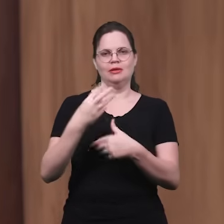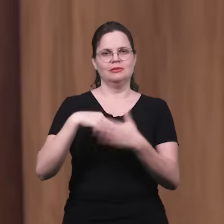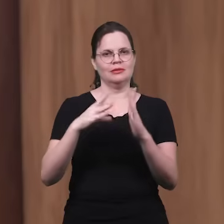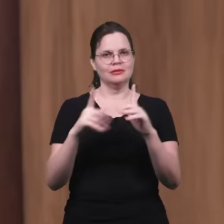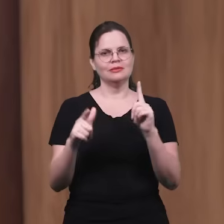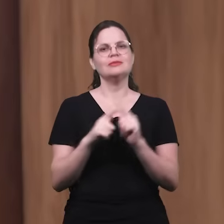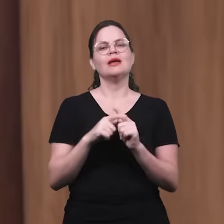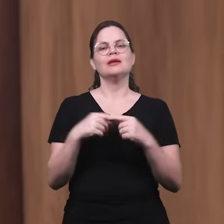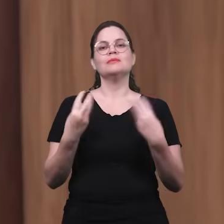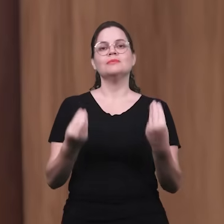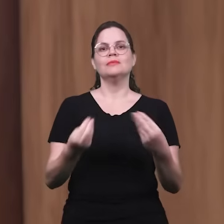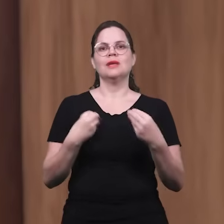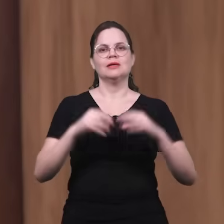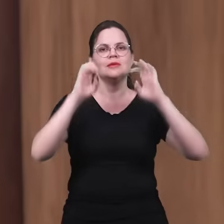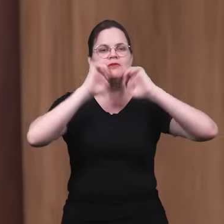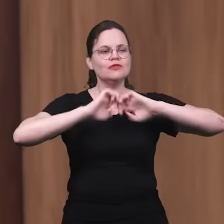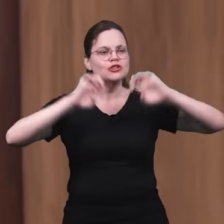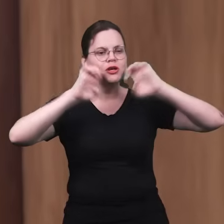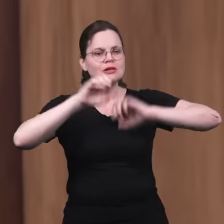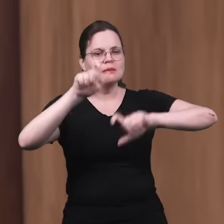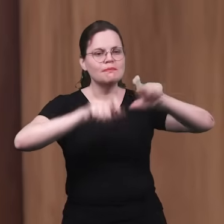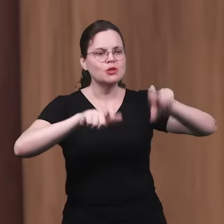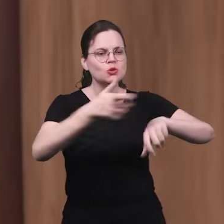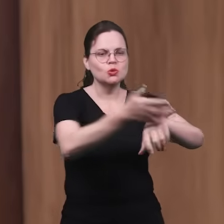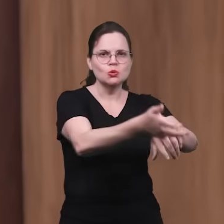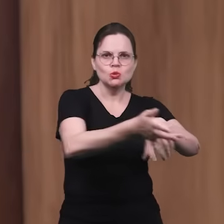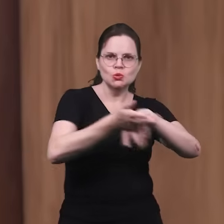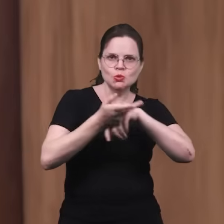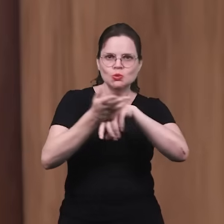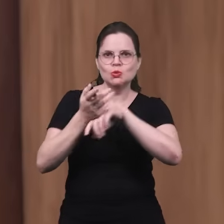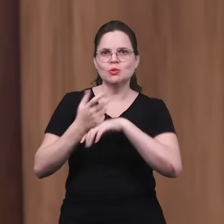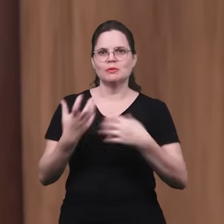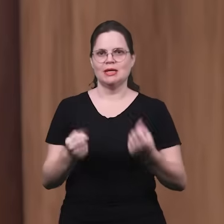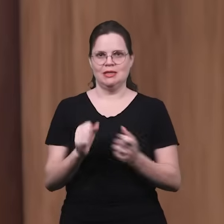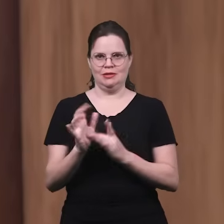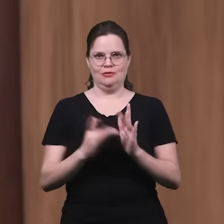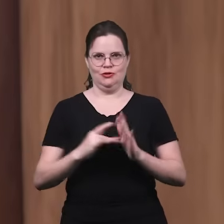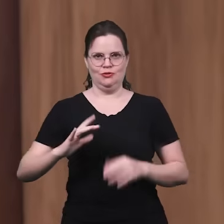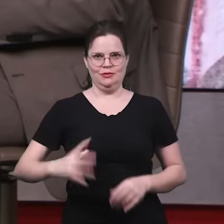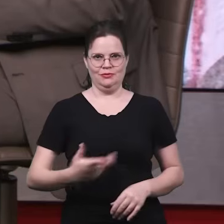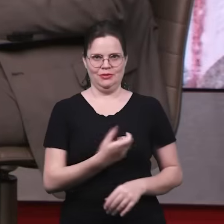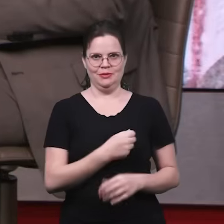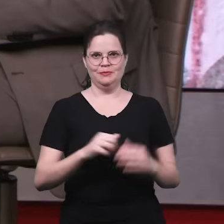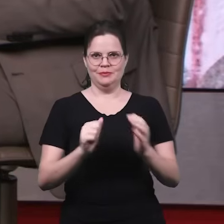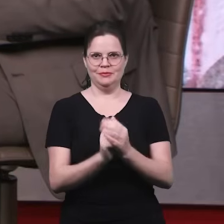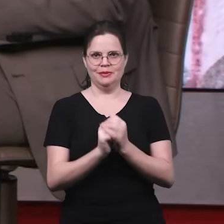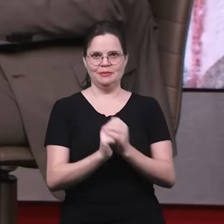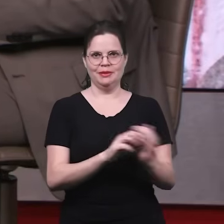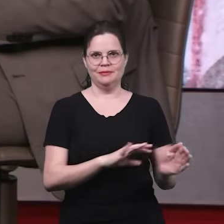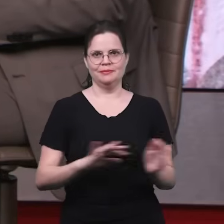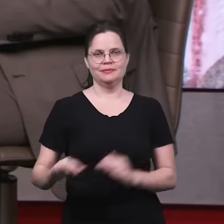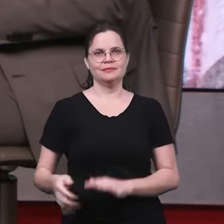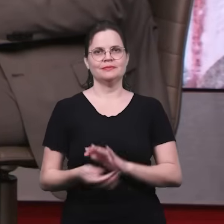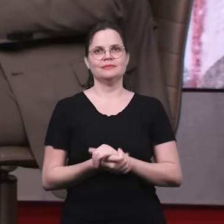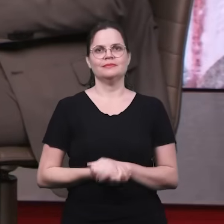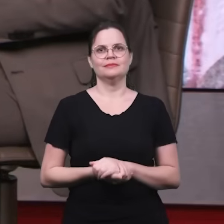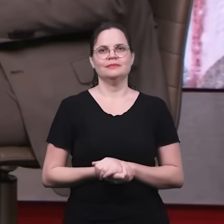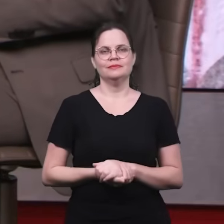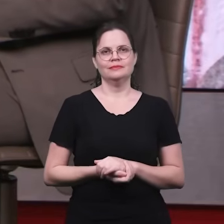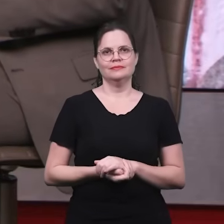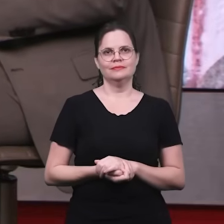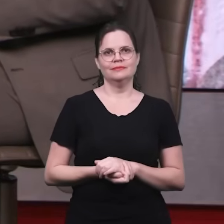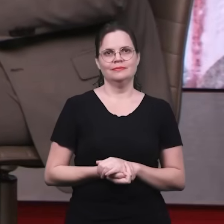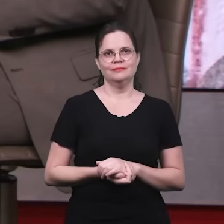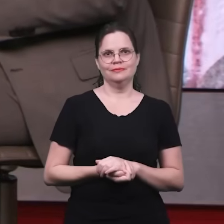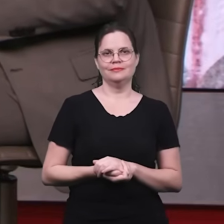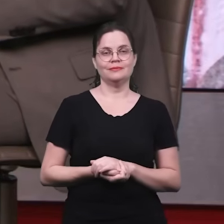Senhor para ir buscar aqueles que têm um selo do Espírito nas suas vidas, né? Amém, glória a Deus.